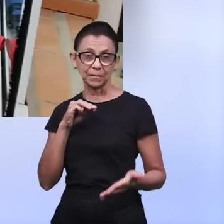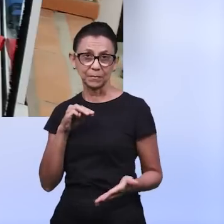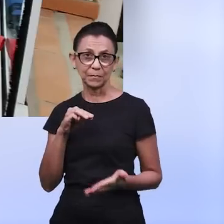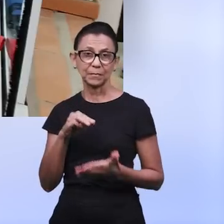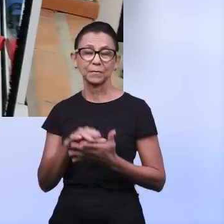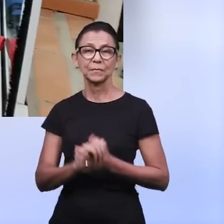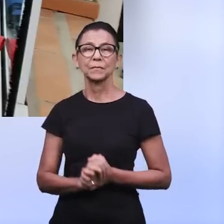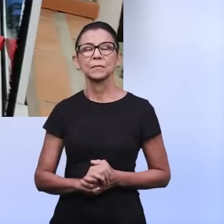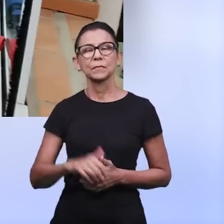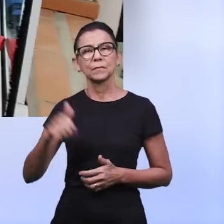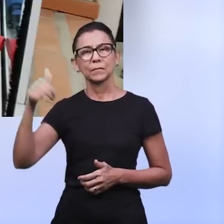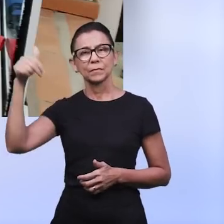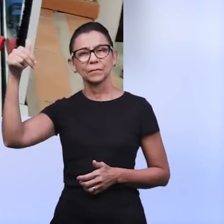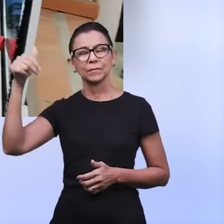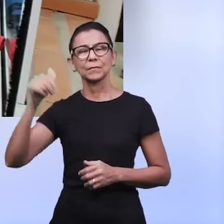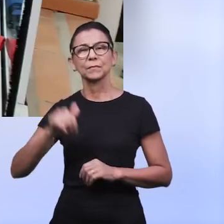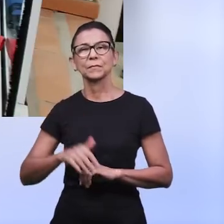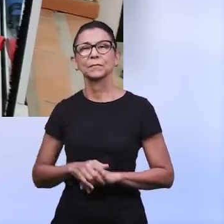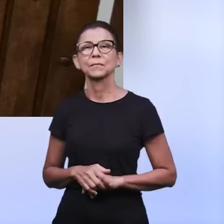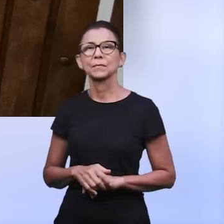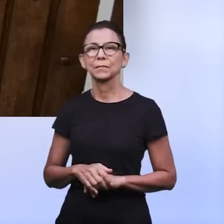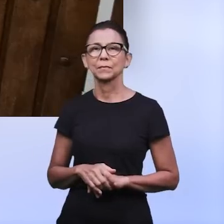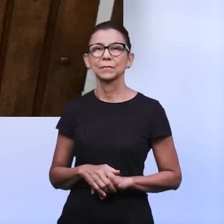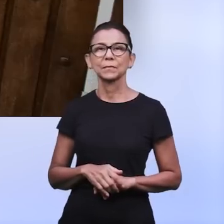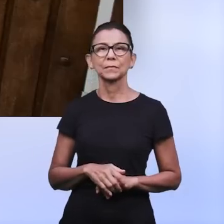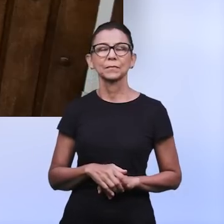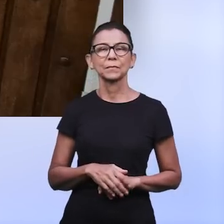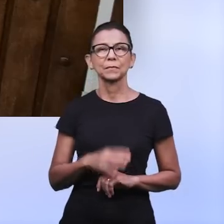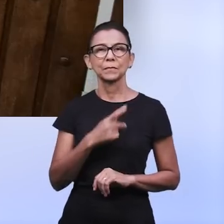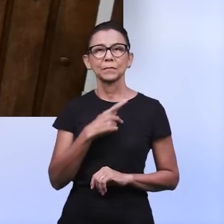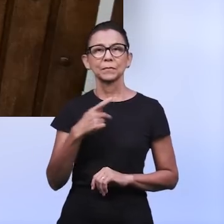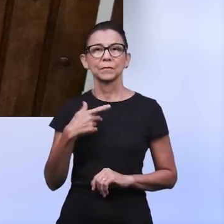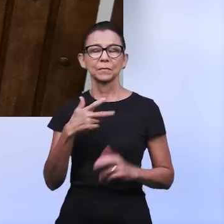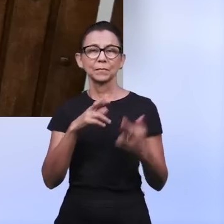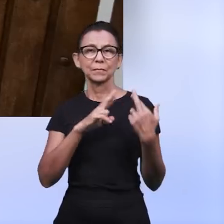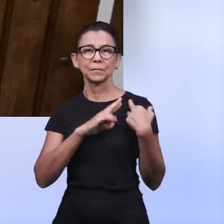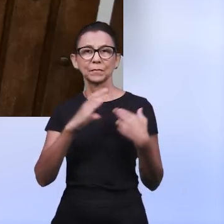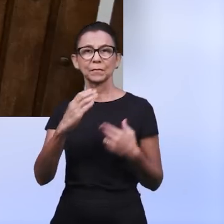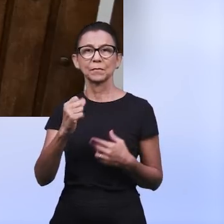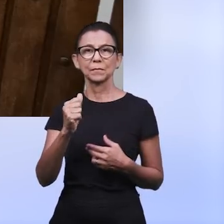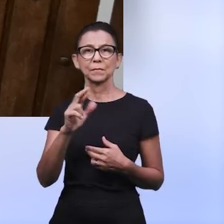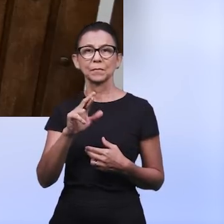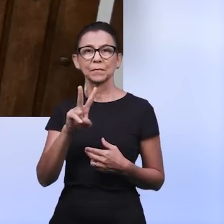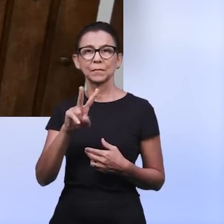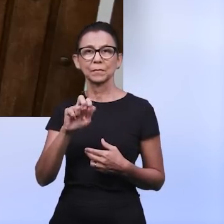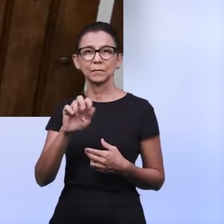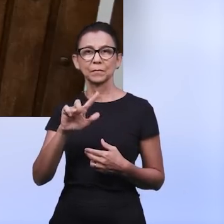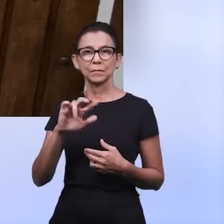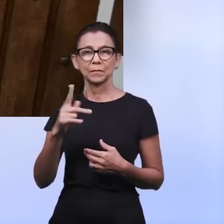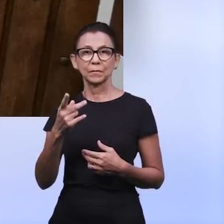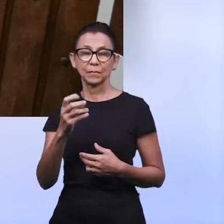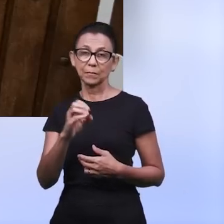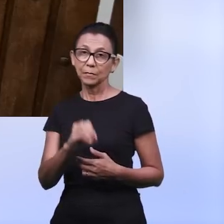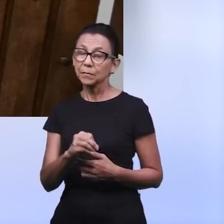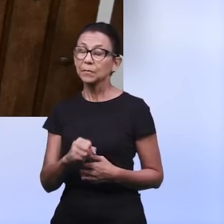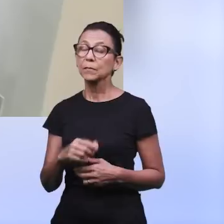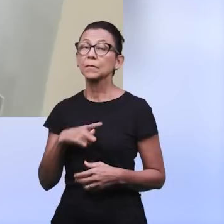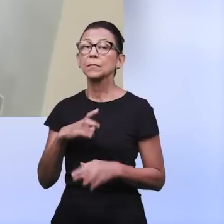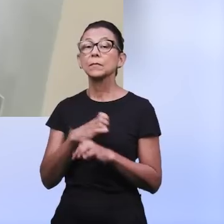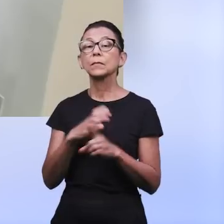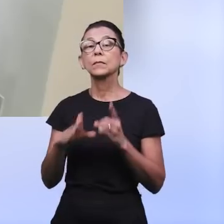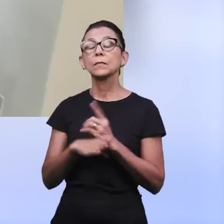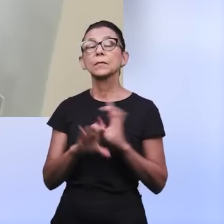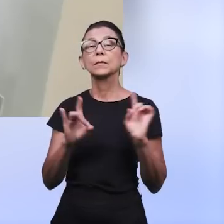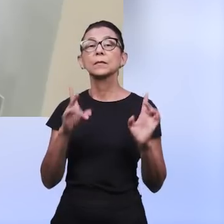zona norte da capital gaúcha, sob o ministério do pastor Marcelo Carvalho, para participar de um culto especial de ceia. Estiveram presentes